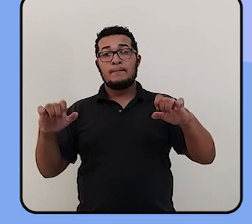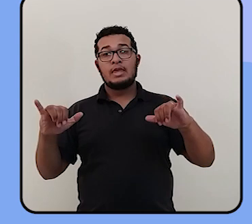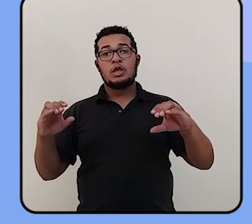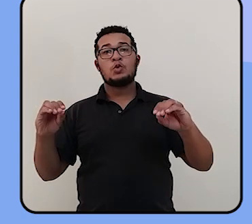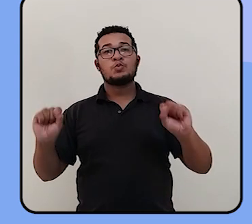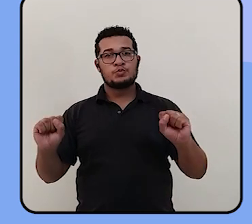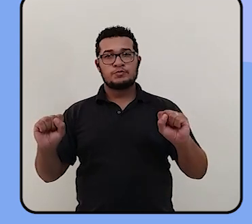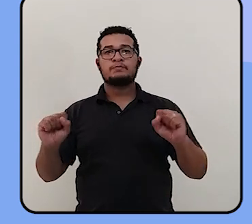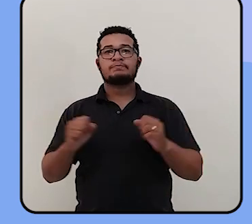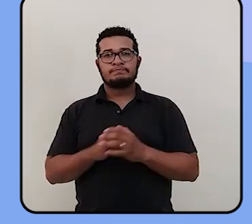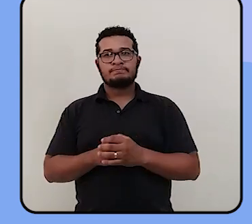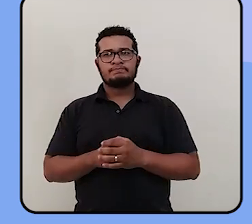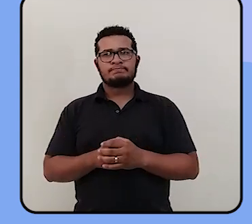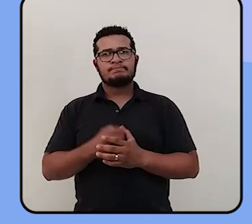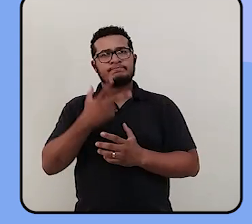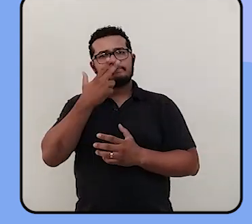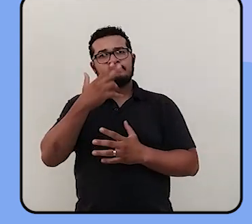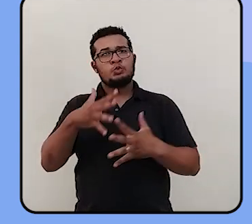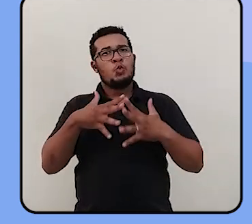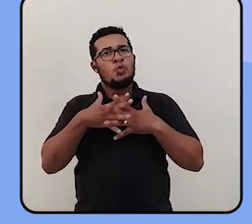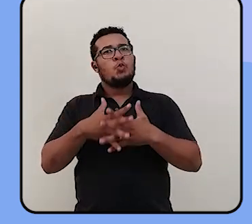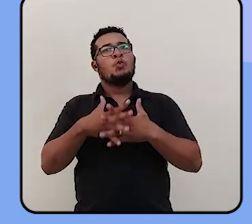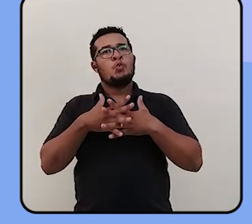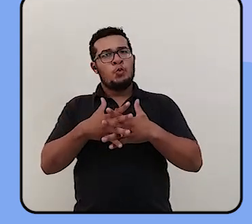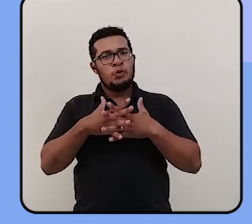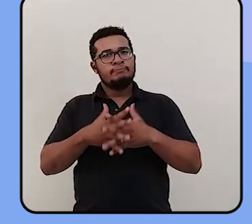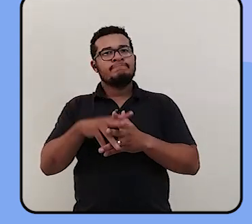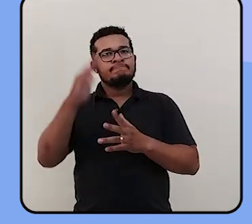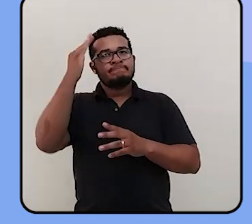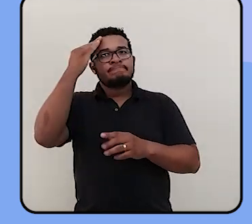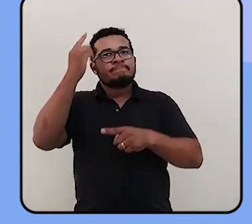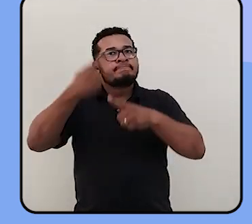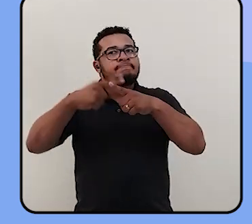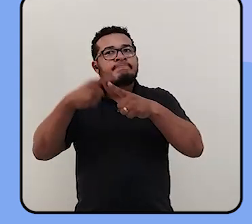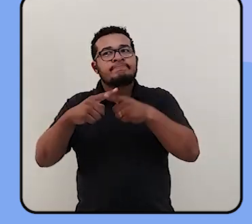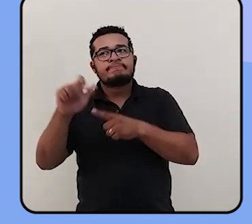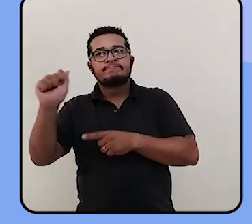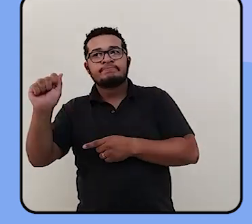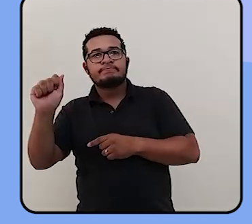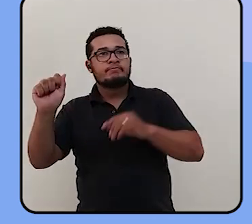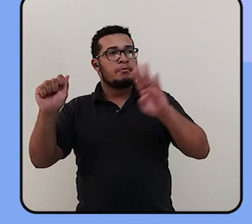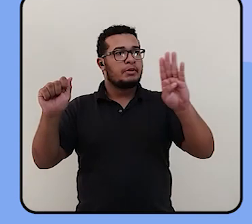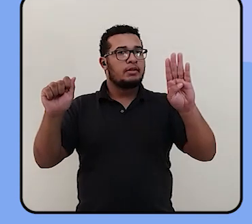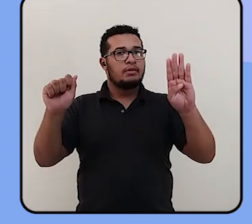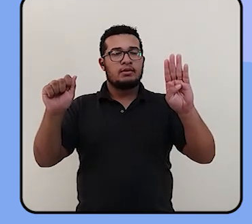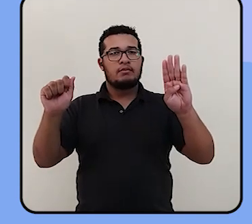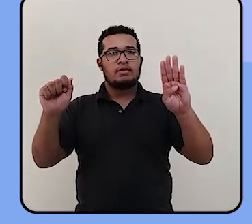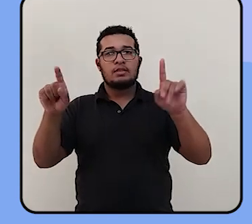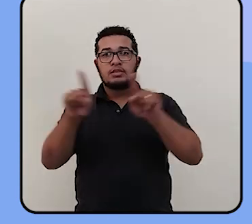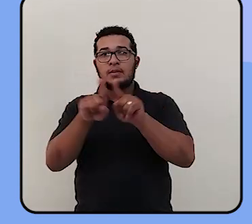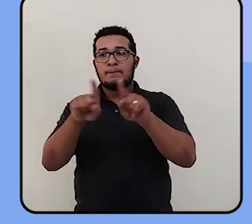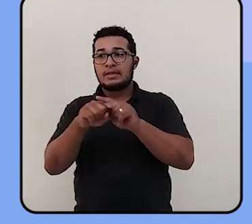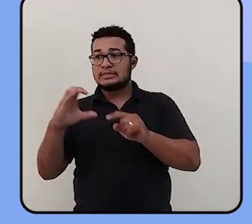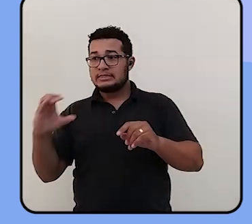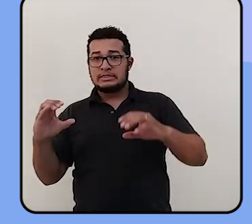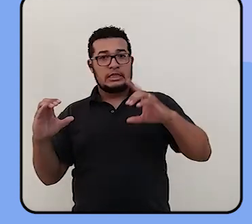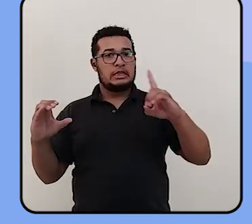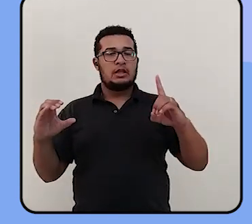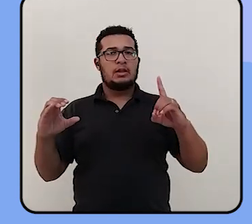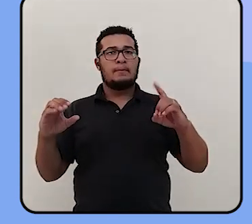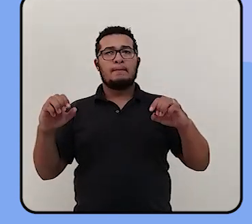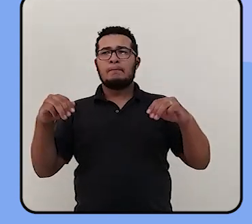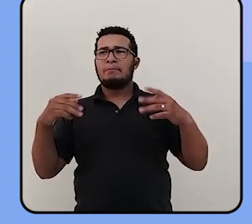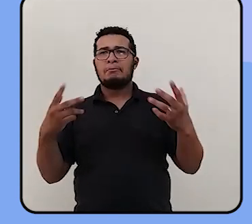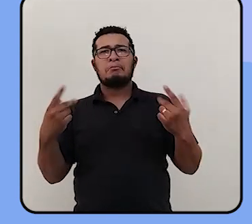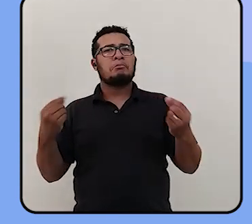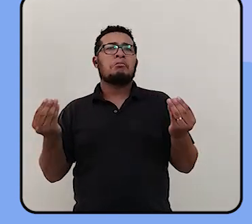meios. Fica complicado você entender por que A e D são extremos e por que B e C são